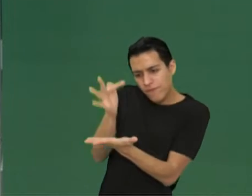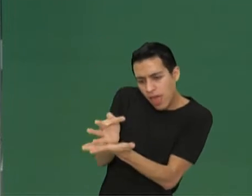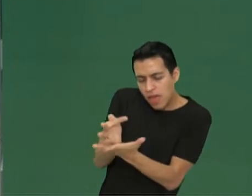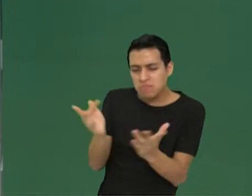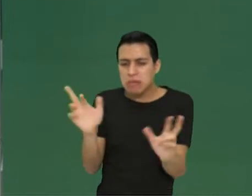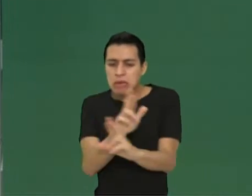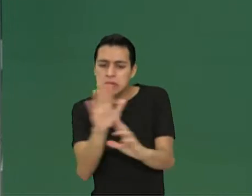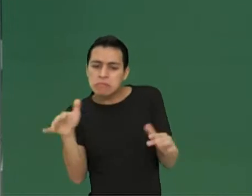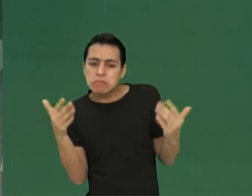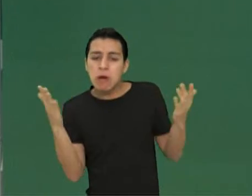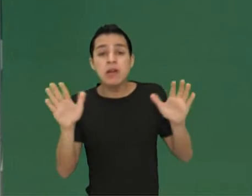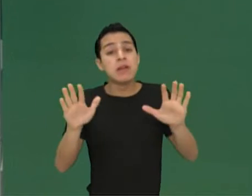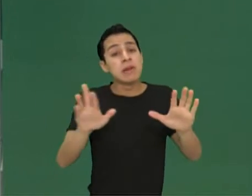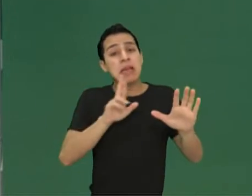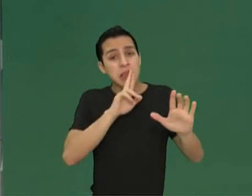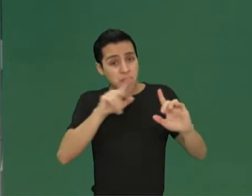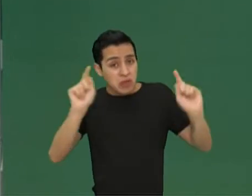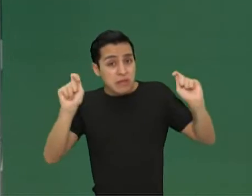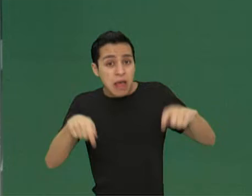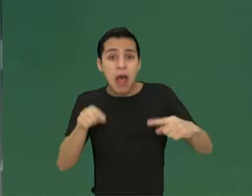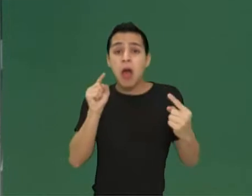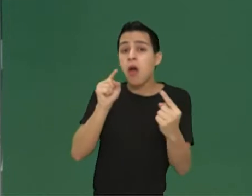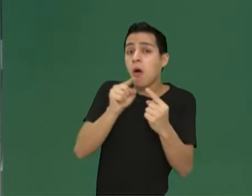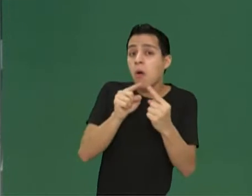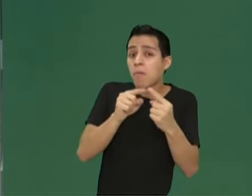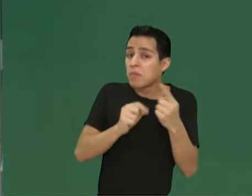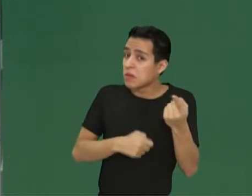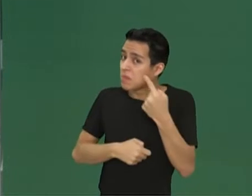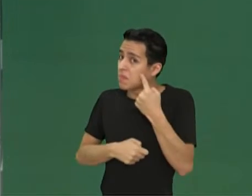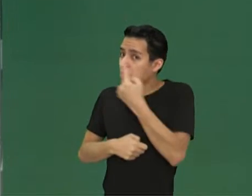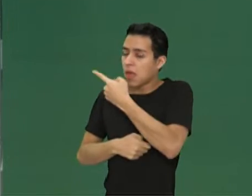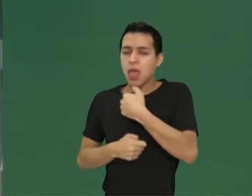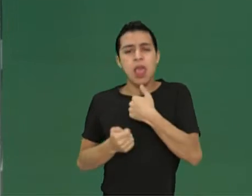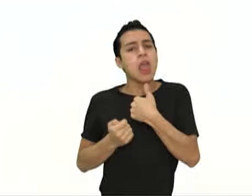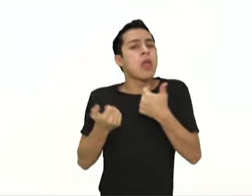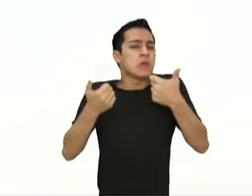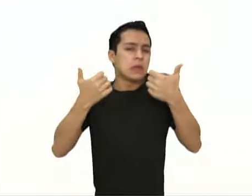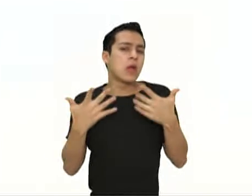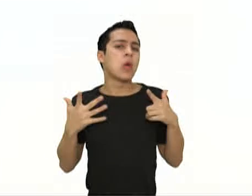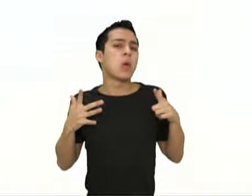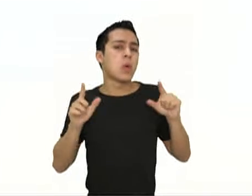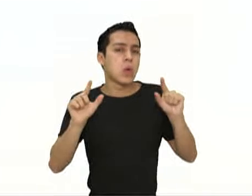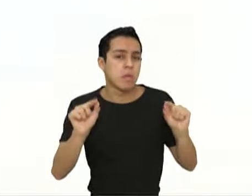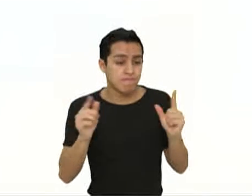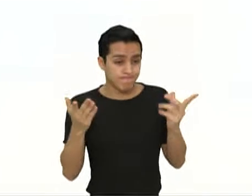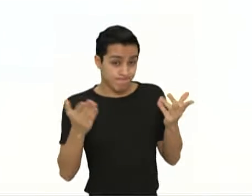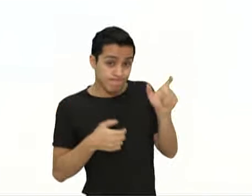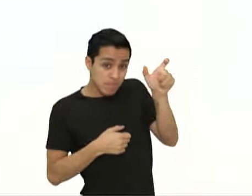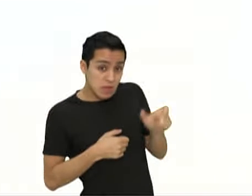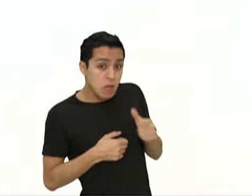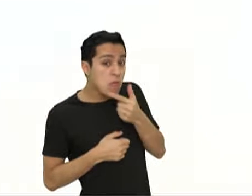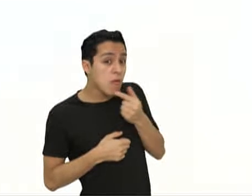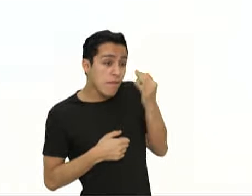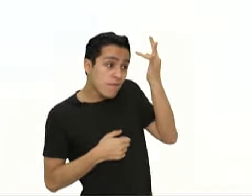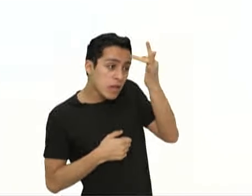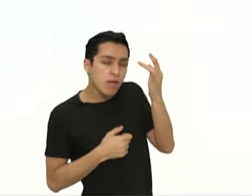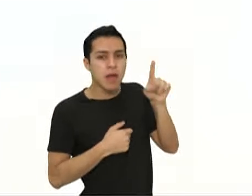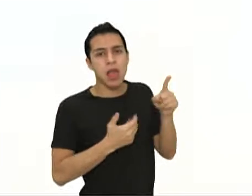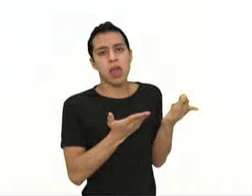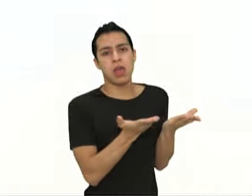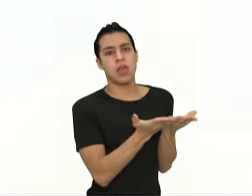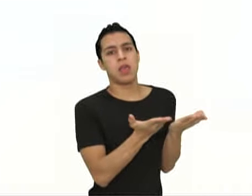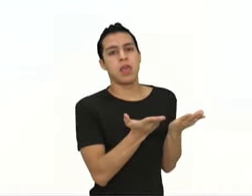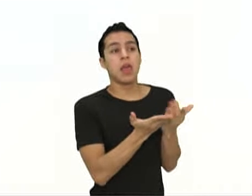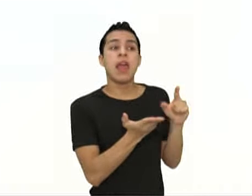dele, mas uma resposta possível que a gente poderia colocar, a que eu coloquei aqui foi a seguinte: por ser um filósofo cristão,